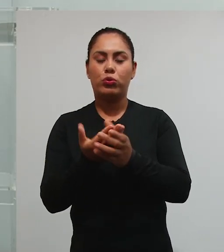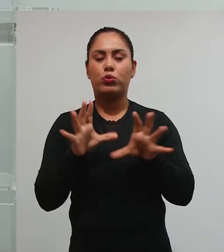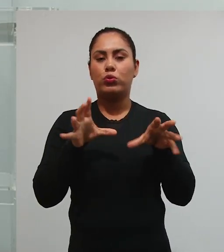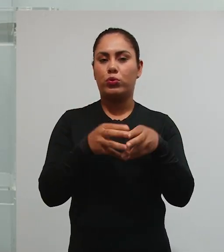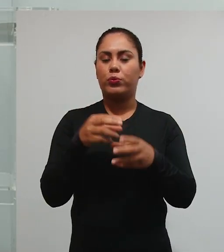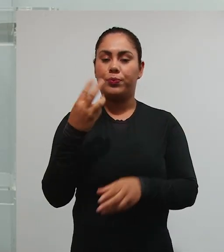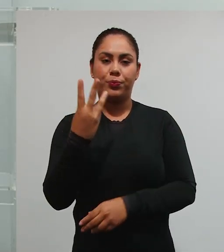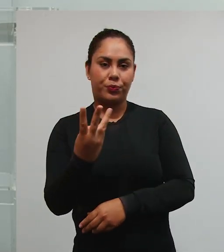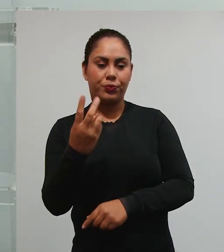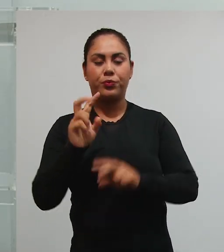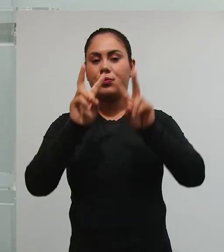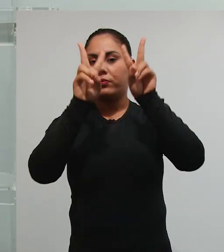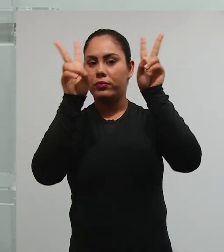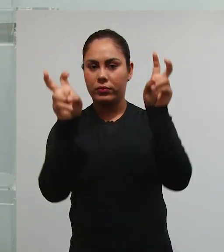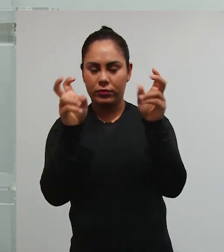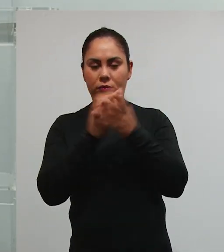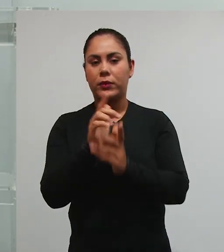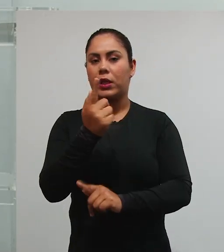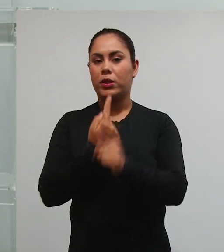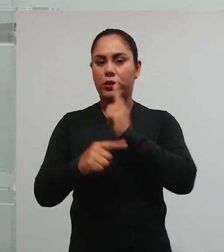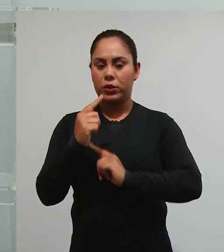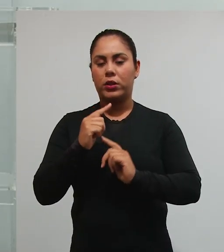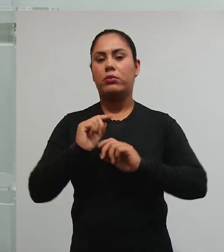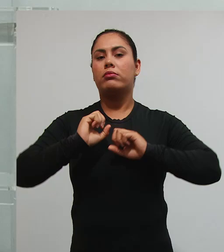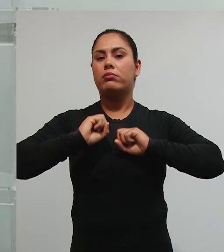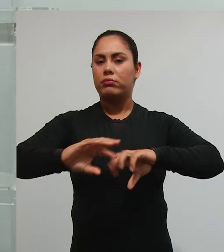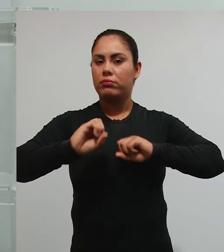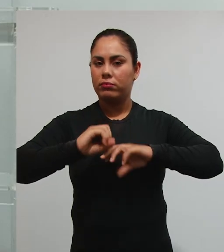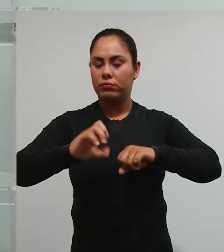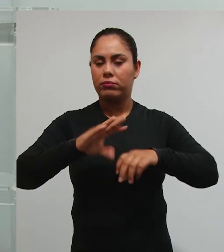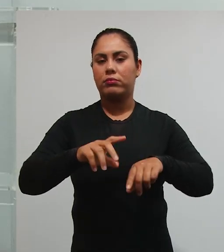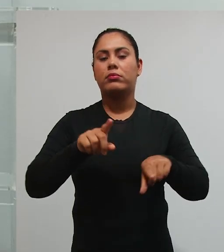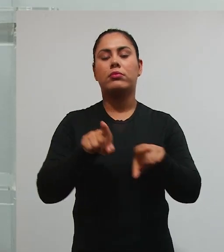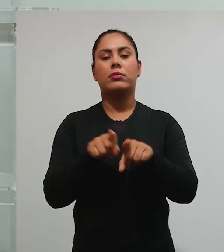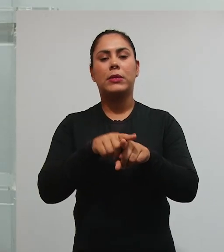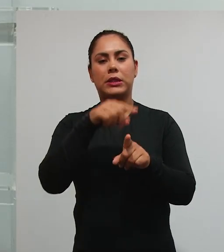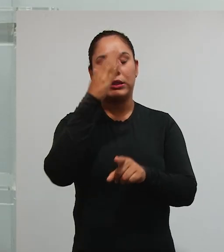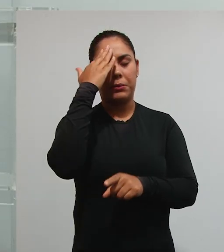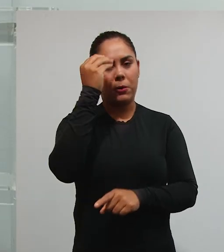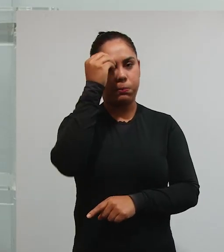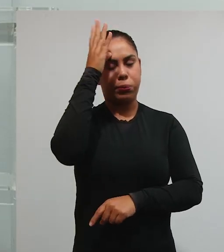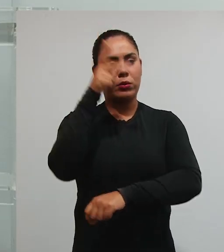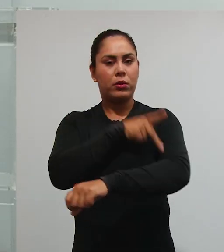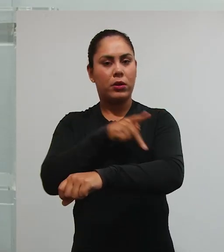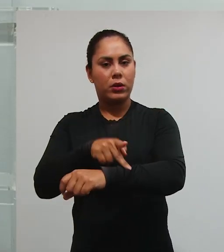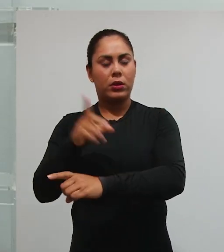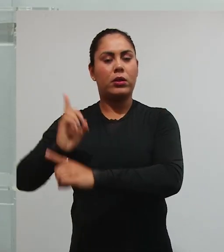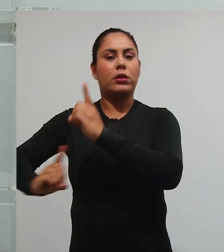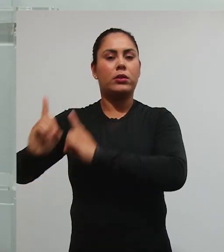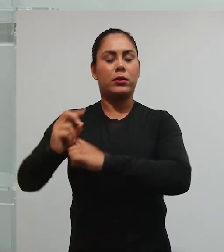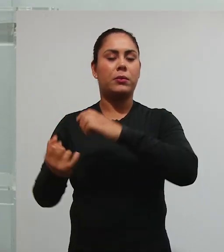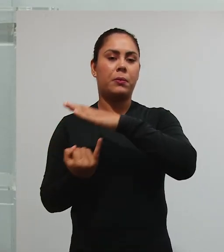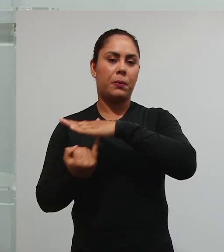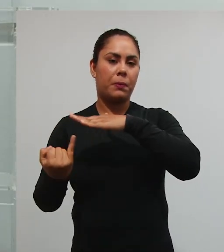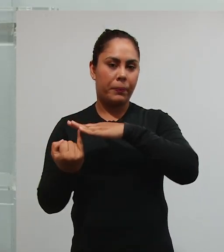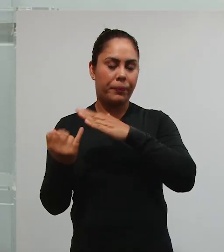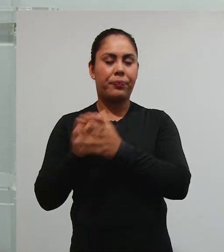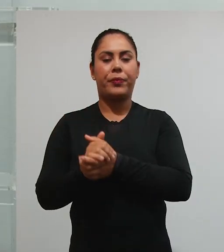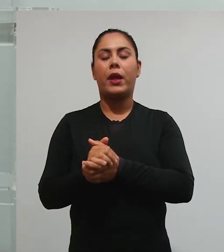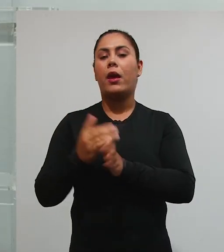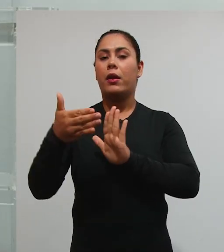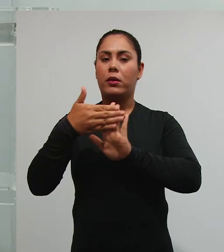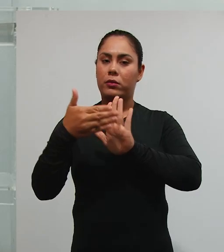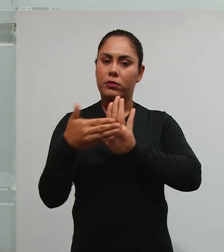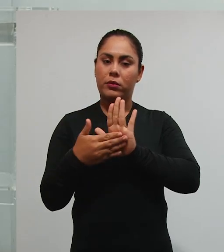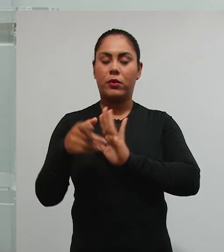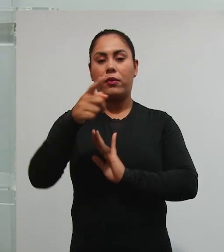grupo 3, cujo título é Gestão Educacional, Interfaces entre o Saber Pedagógico e a Dinâmica Institucional.